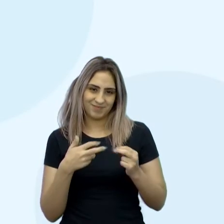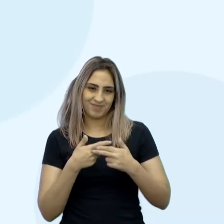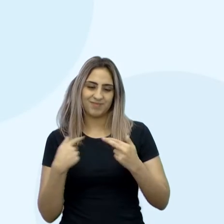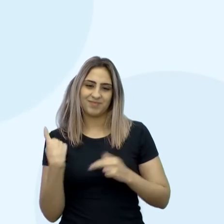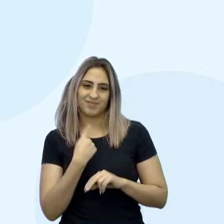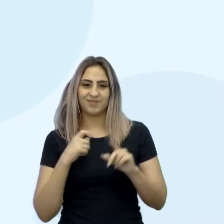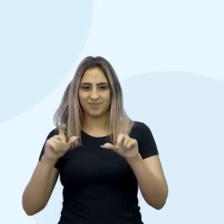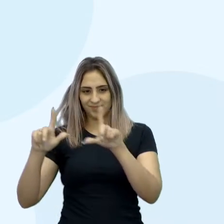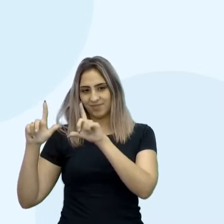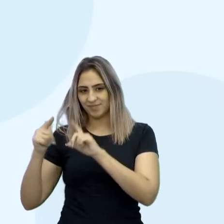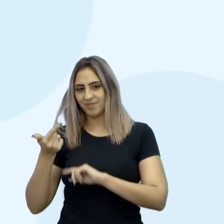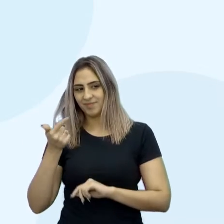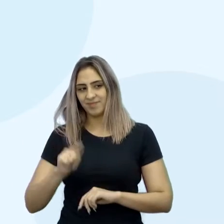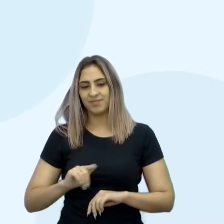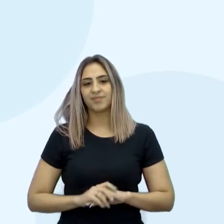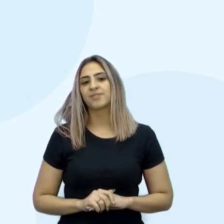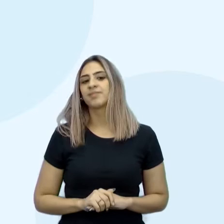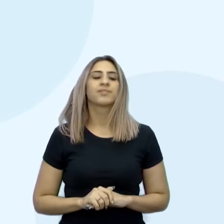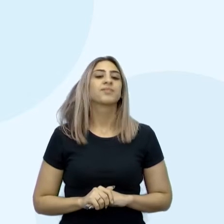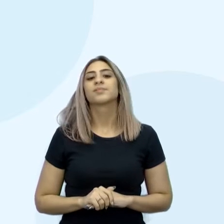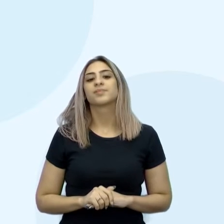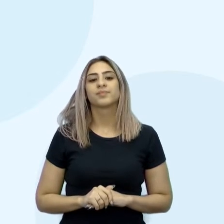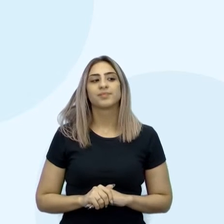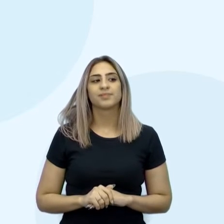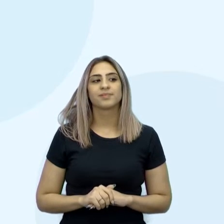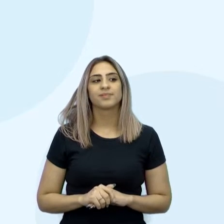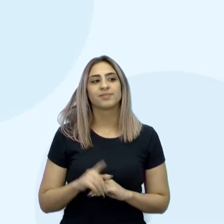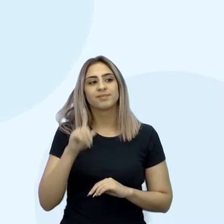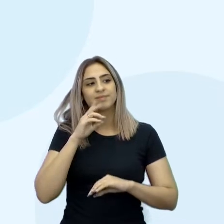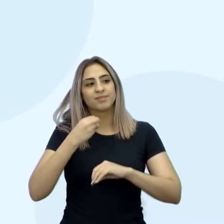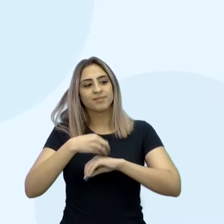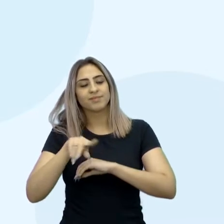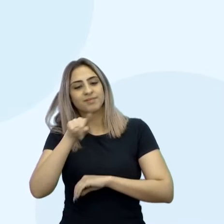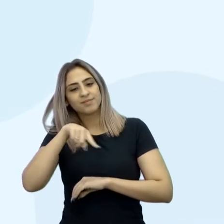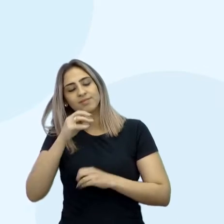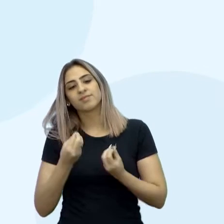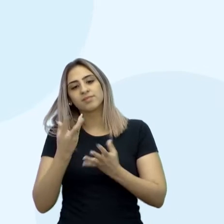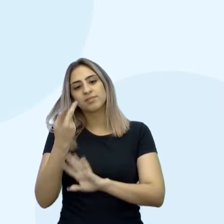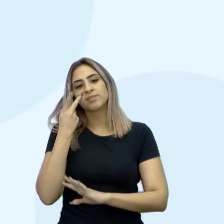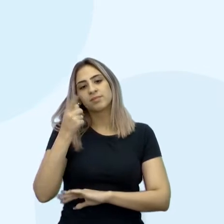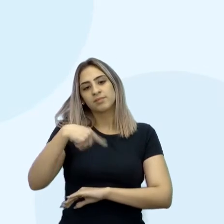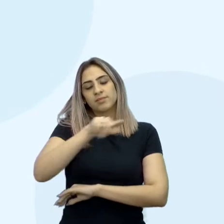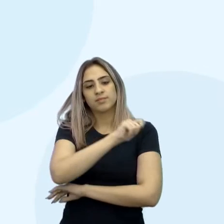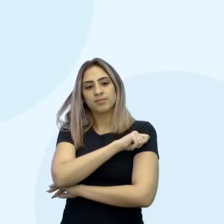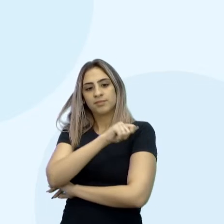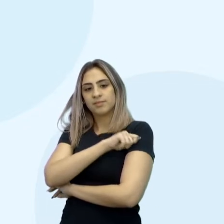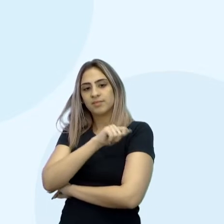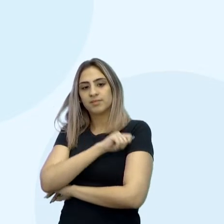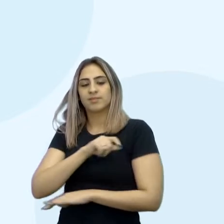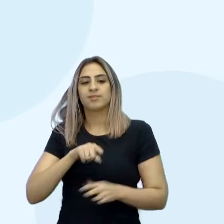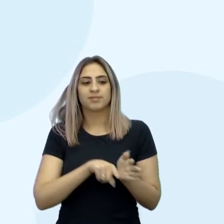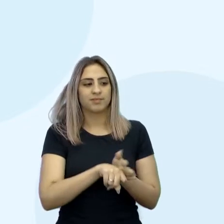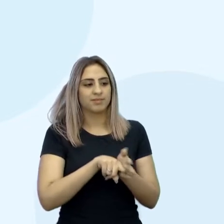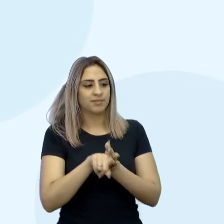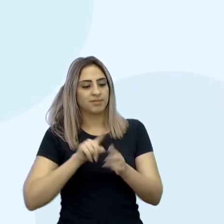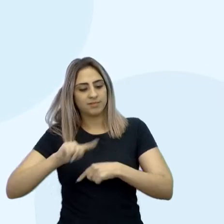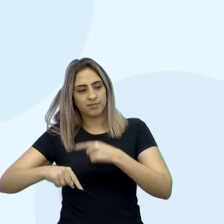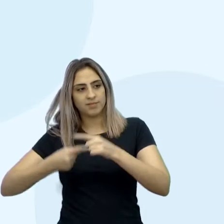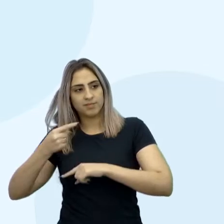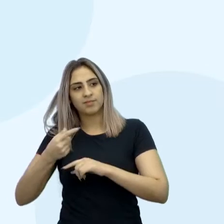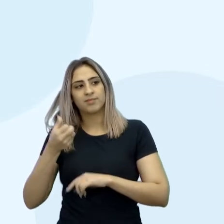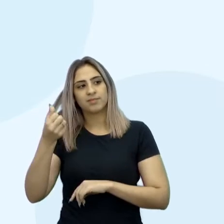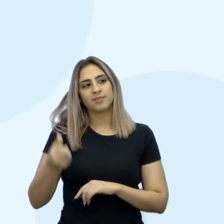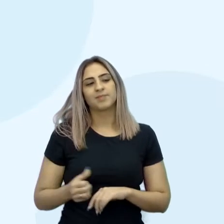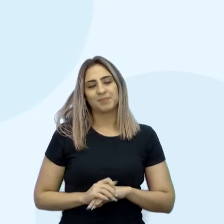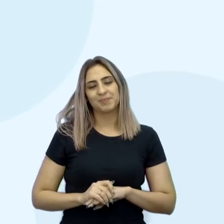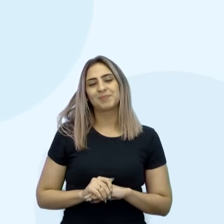nossa tela, mais uma vez. Que dicas vocês dariam para os estudantes nas pesquisas do próximo